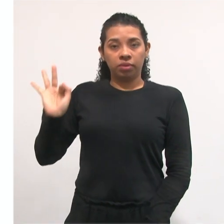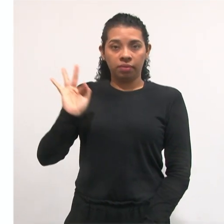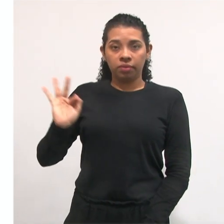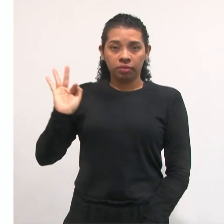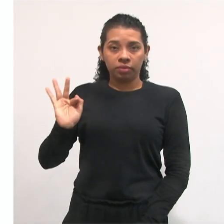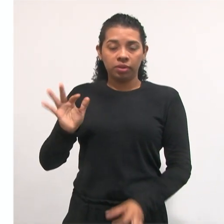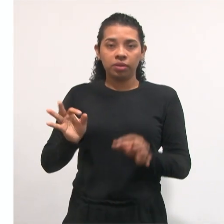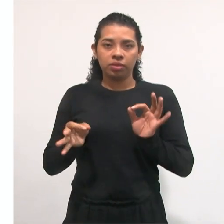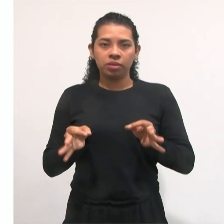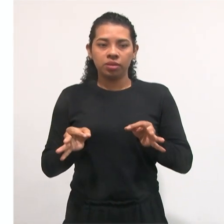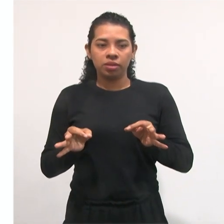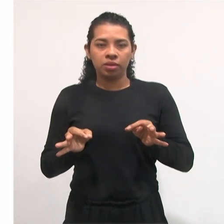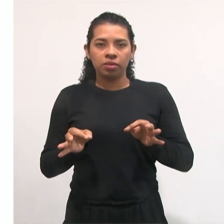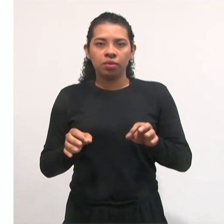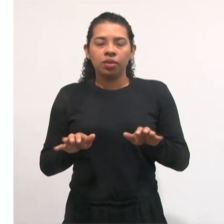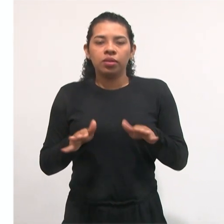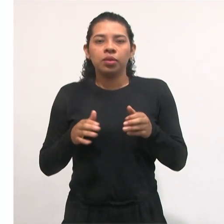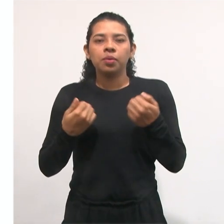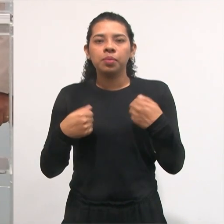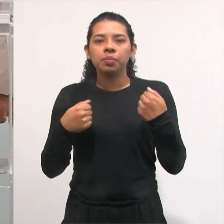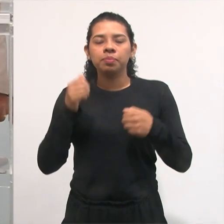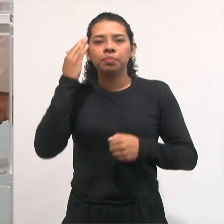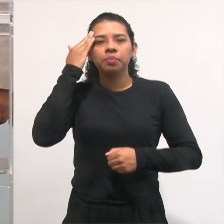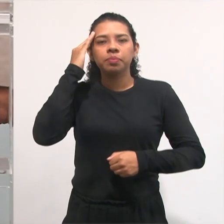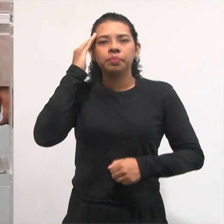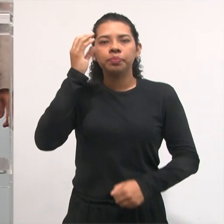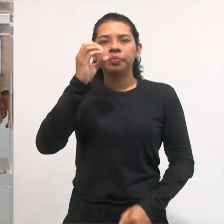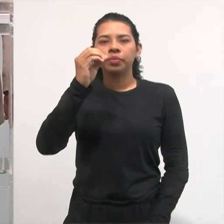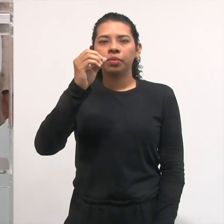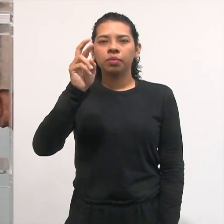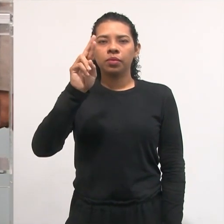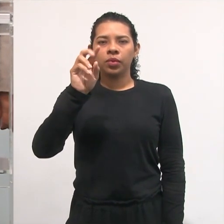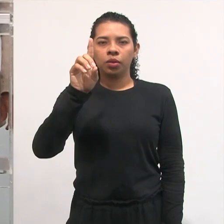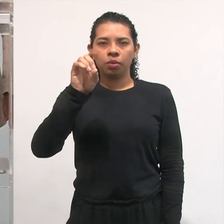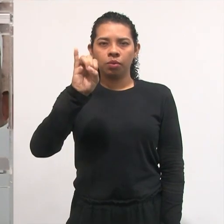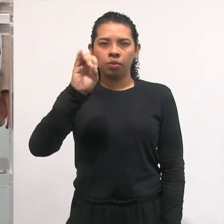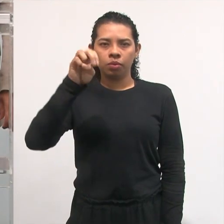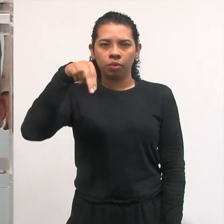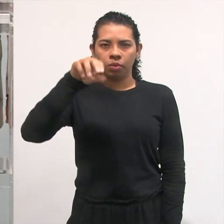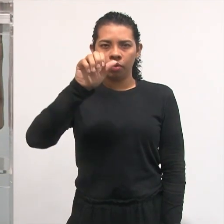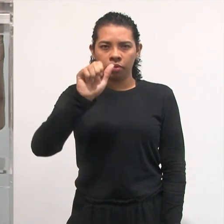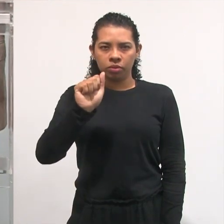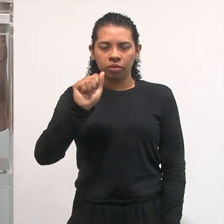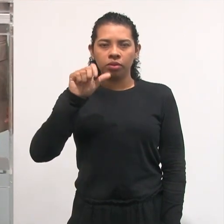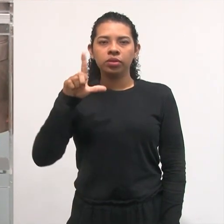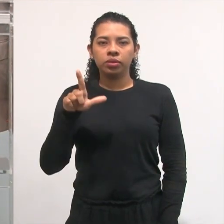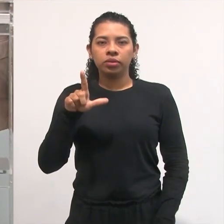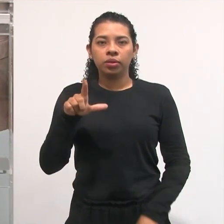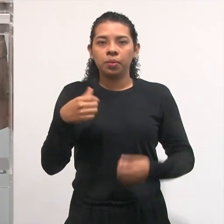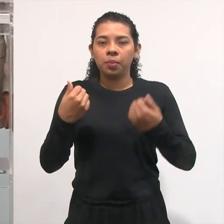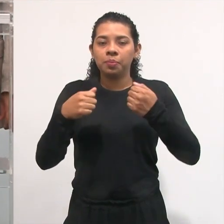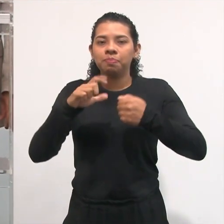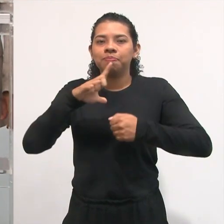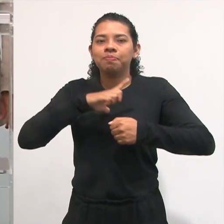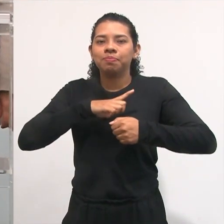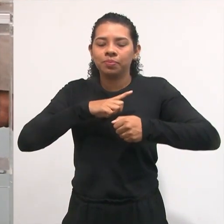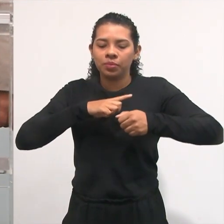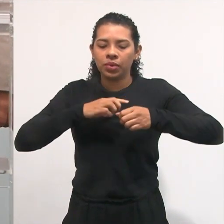Então, ordinal é porque você coloca uma ordem das respostas, entendeu? Então, você pode organizar